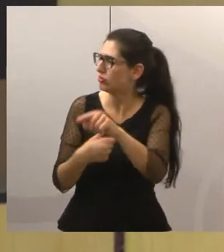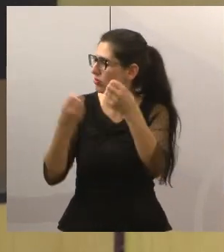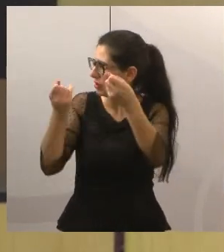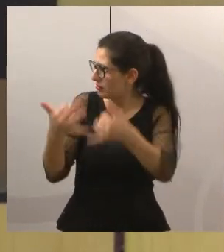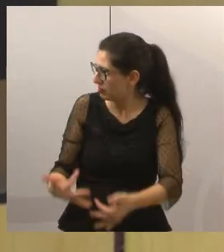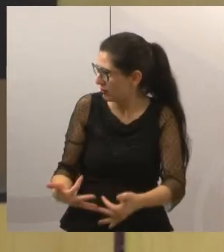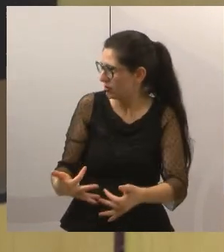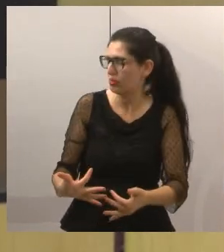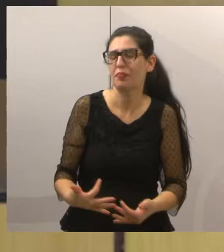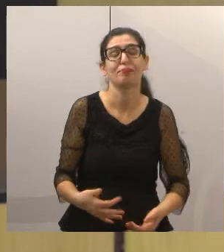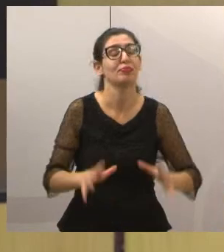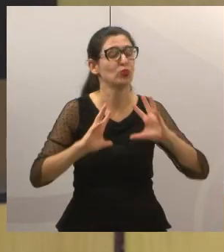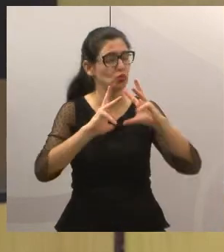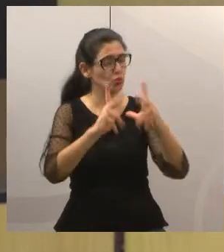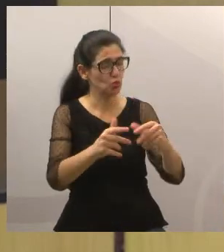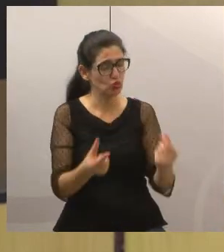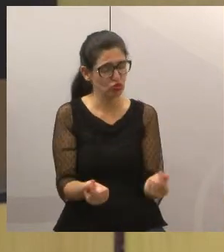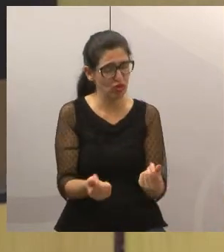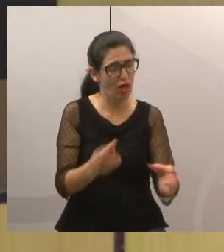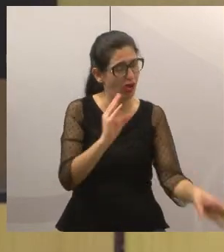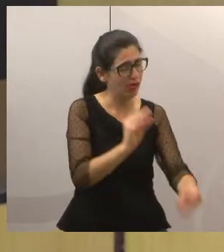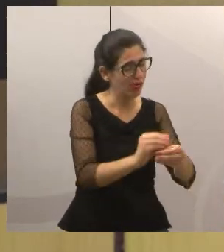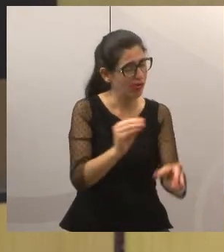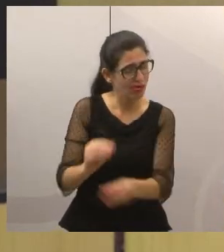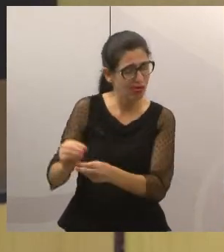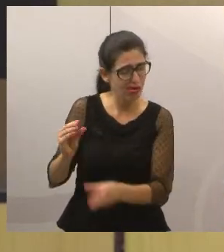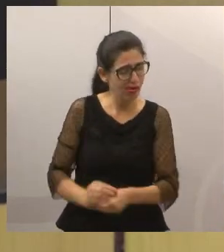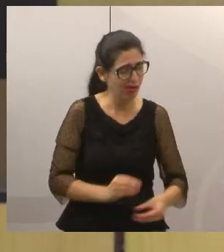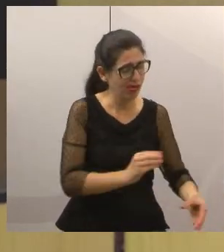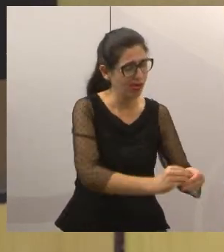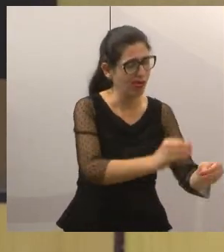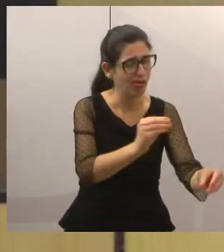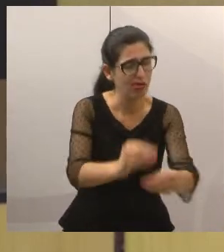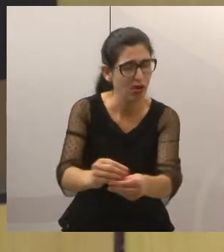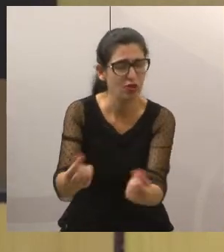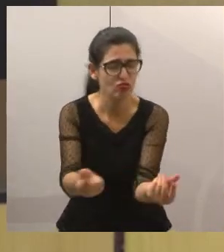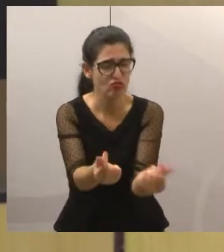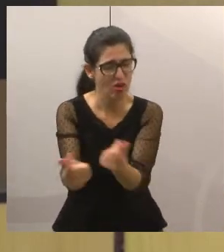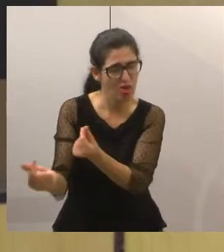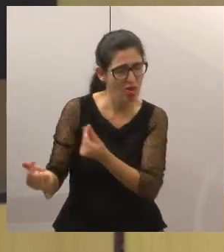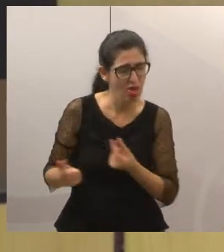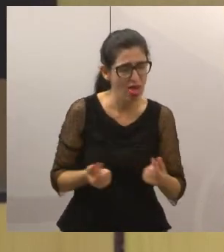todas as emendas impositivas direcionadas para os projetos, para as entidades sociais,